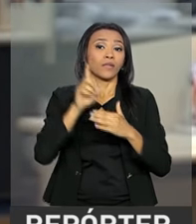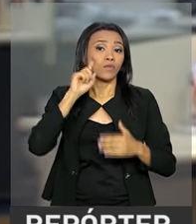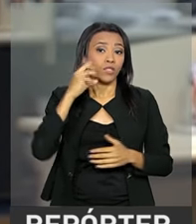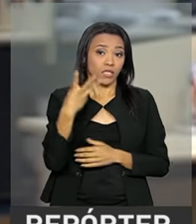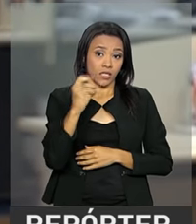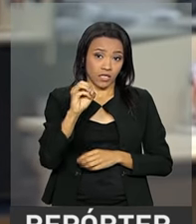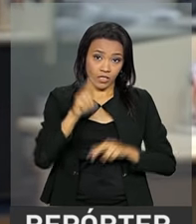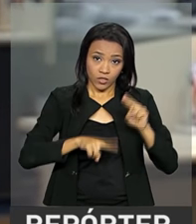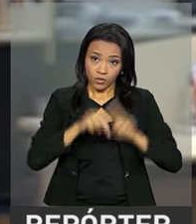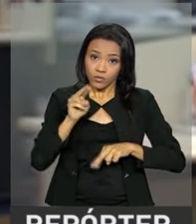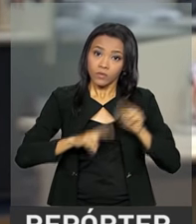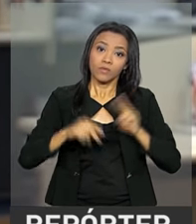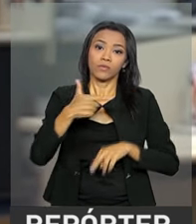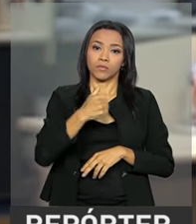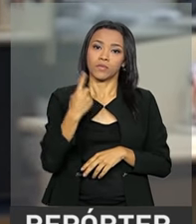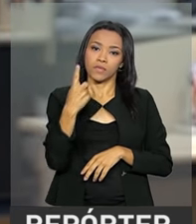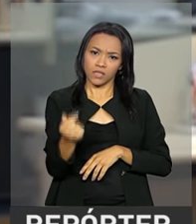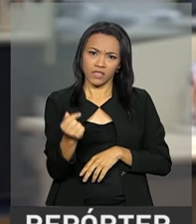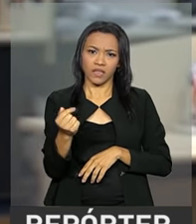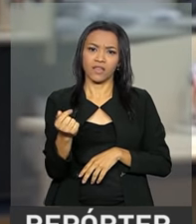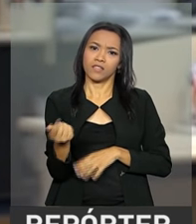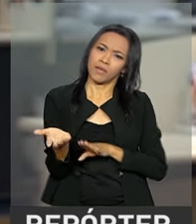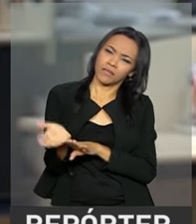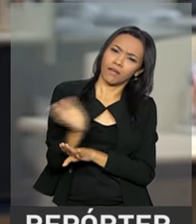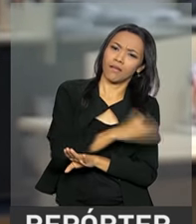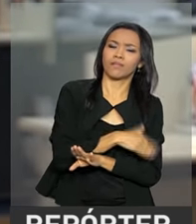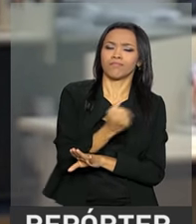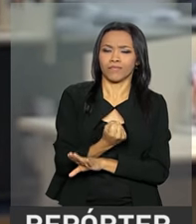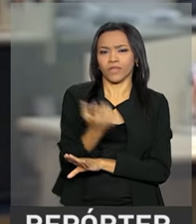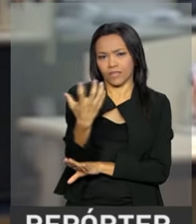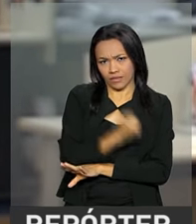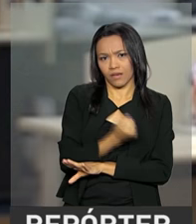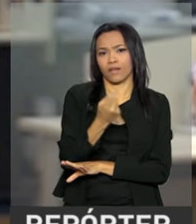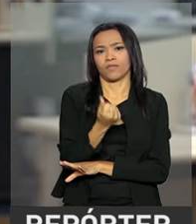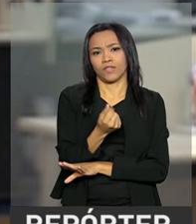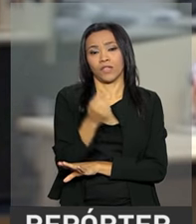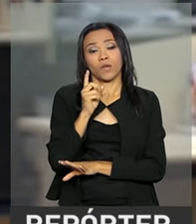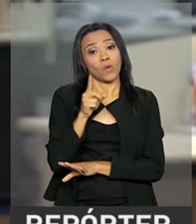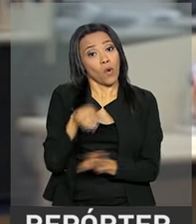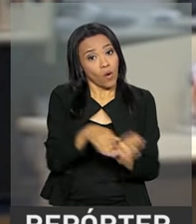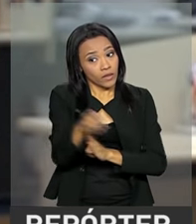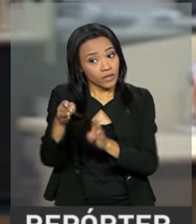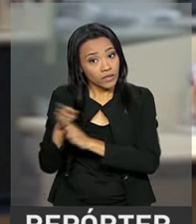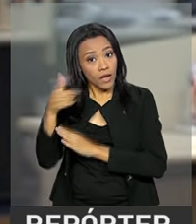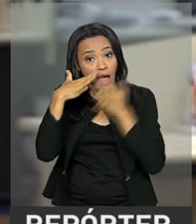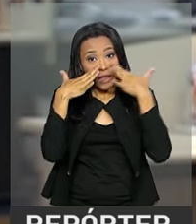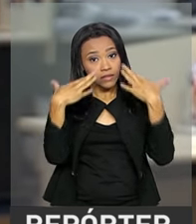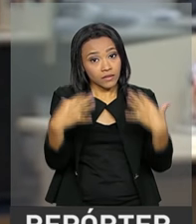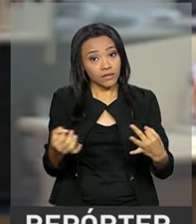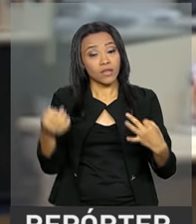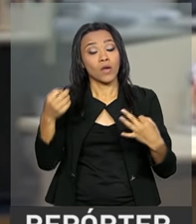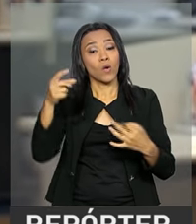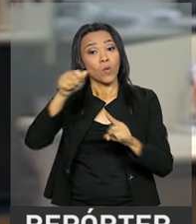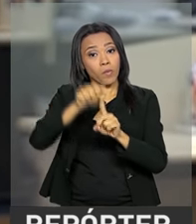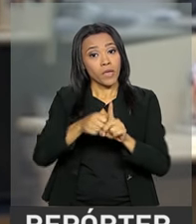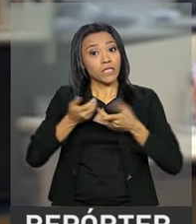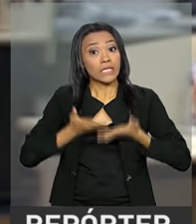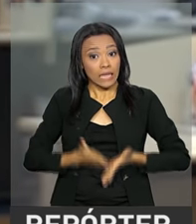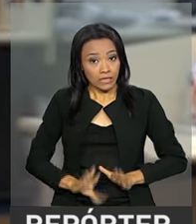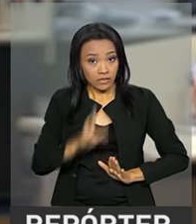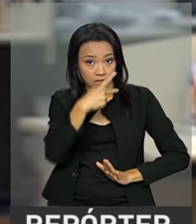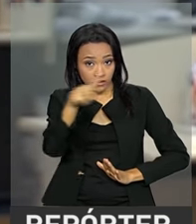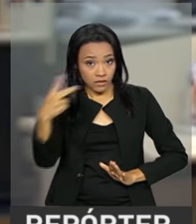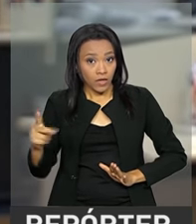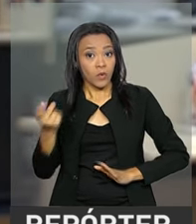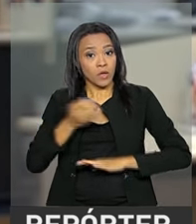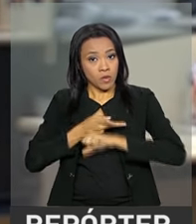de junho de 2017, mas é melhor não deixar para a última hora, né? A recomendação é que eles fiquem atentos ao mês de nascimento e se dirijam às